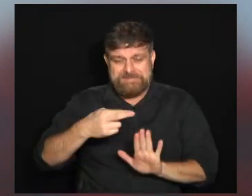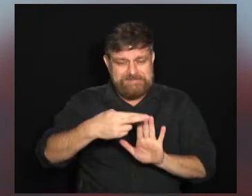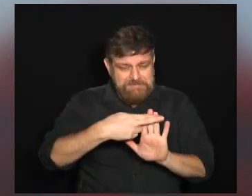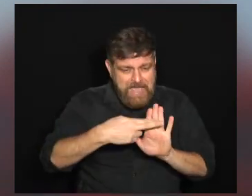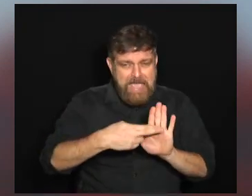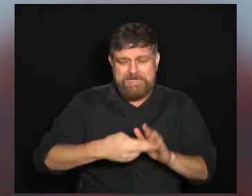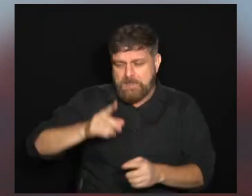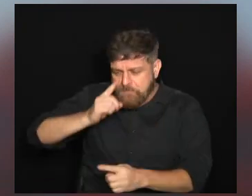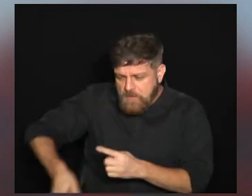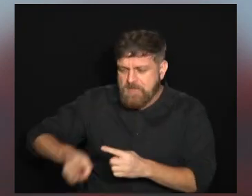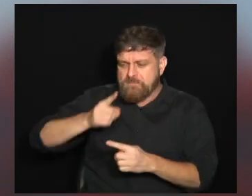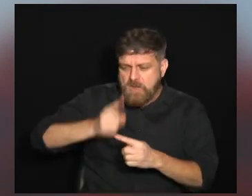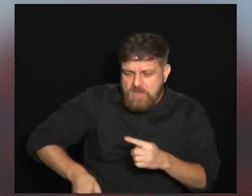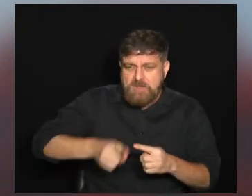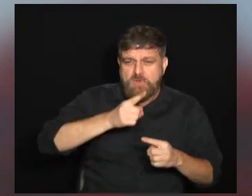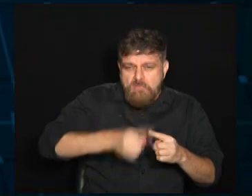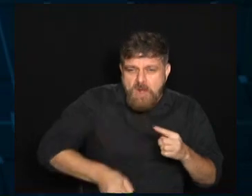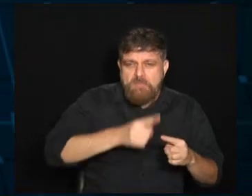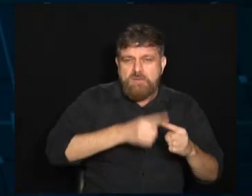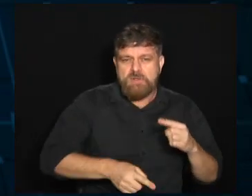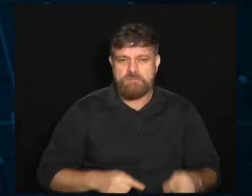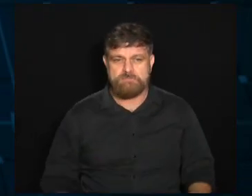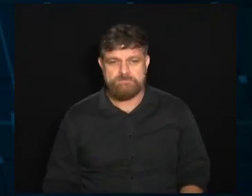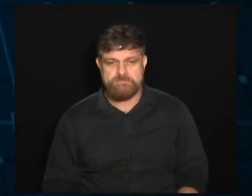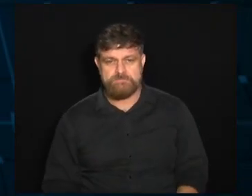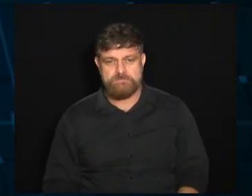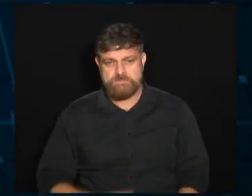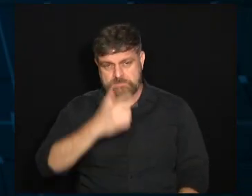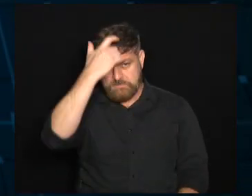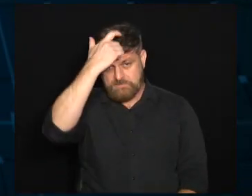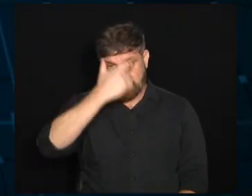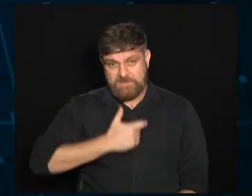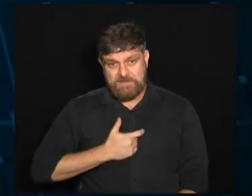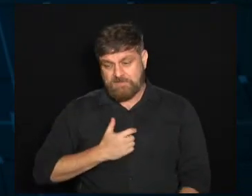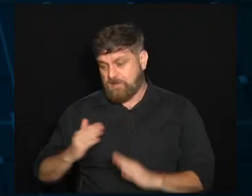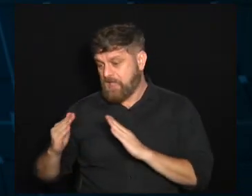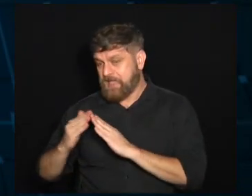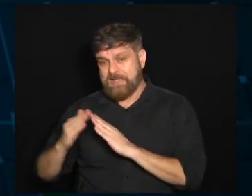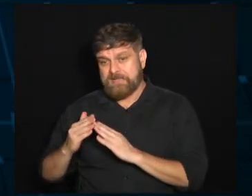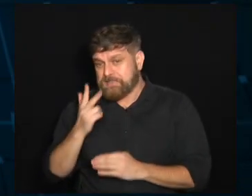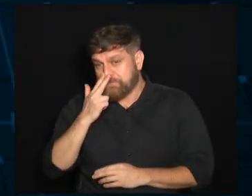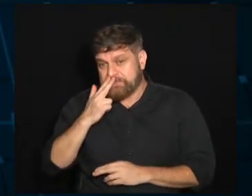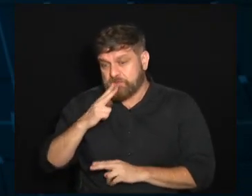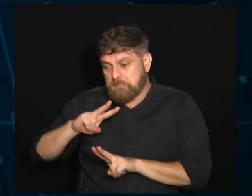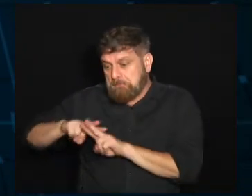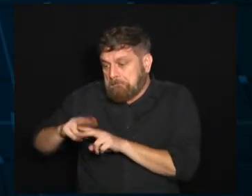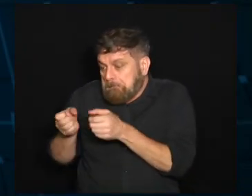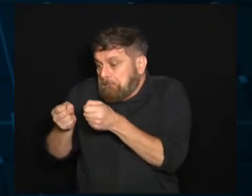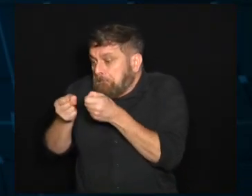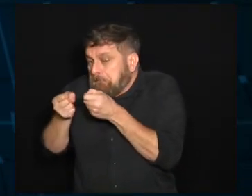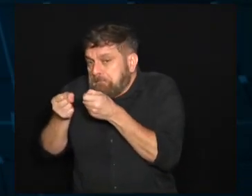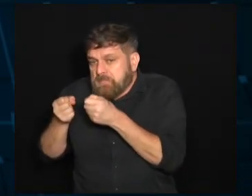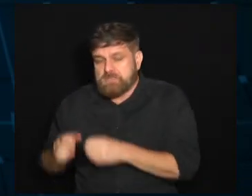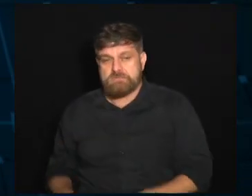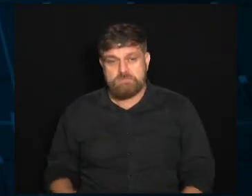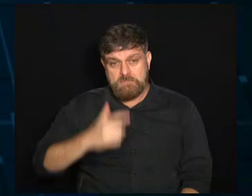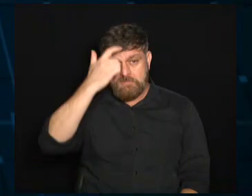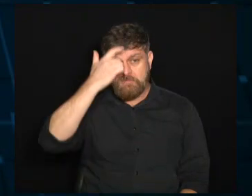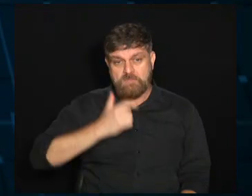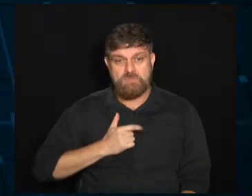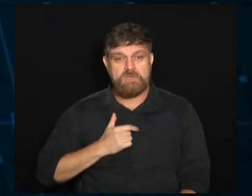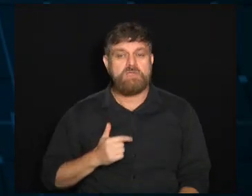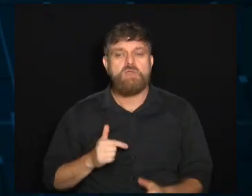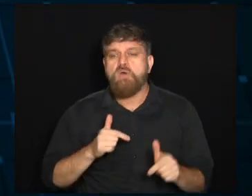nesse sentido, né? Então a gente está preso dentro de casa, né? Eu, como trabalho